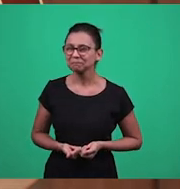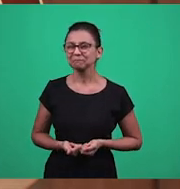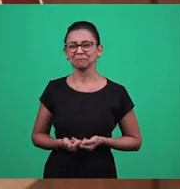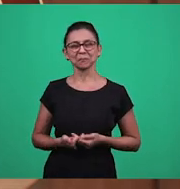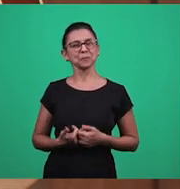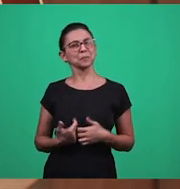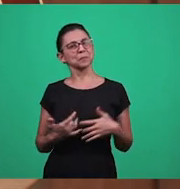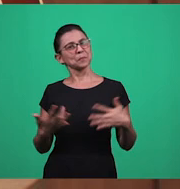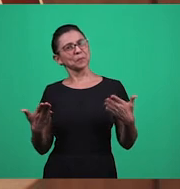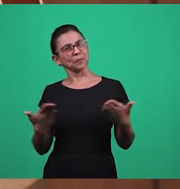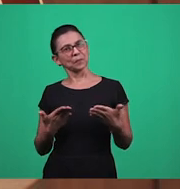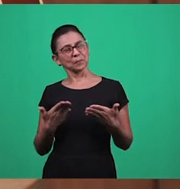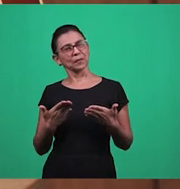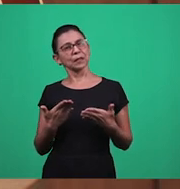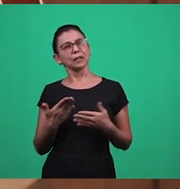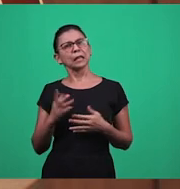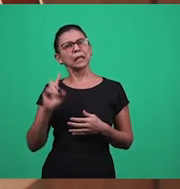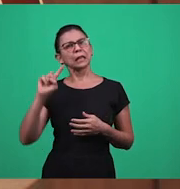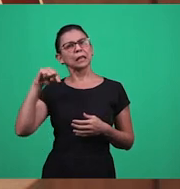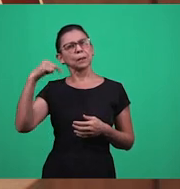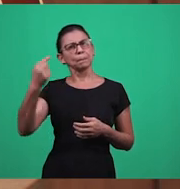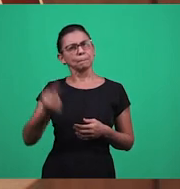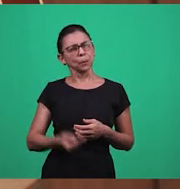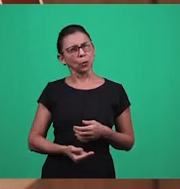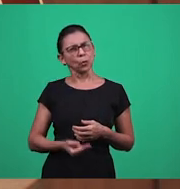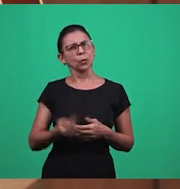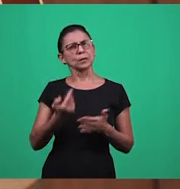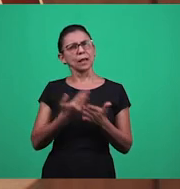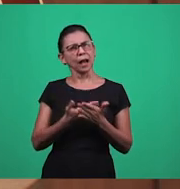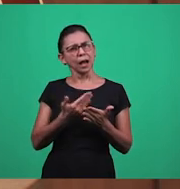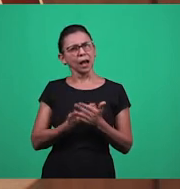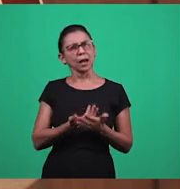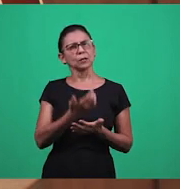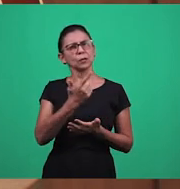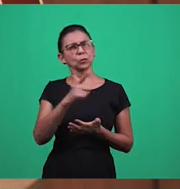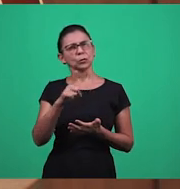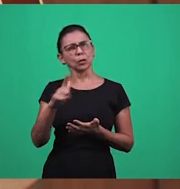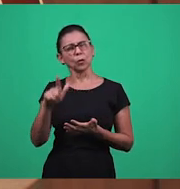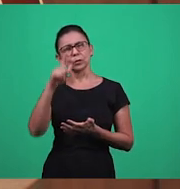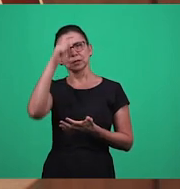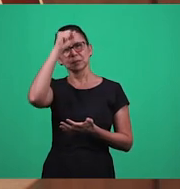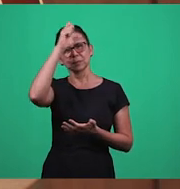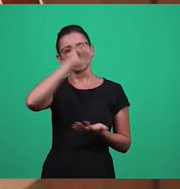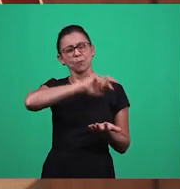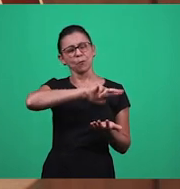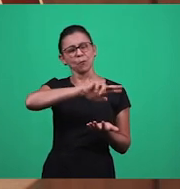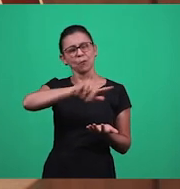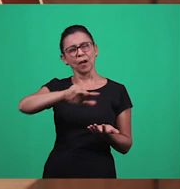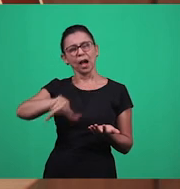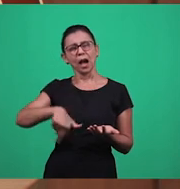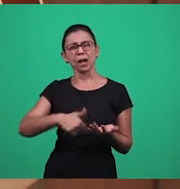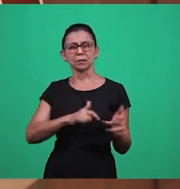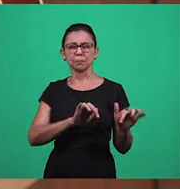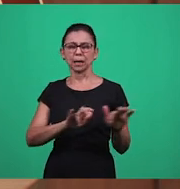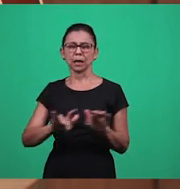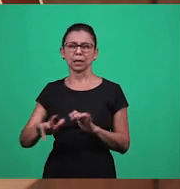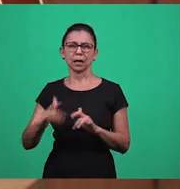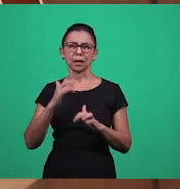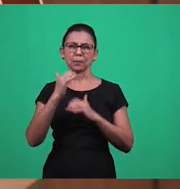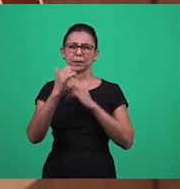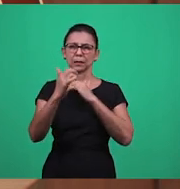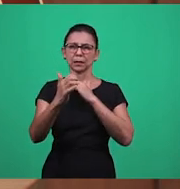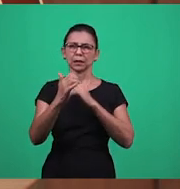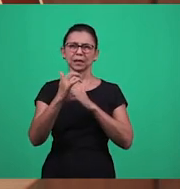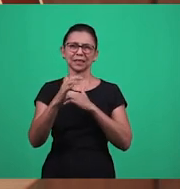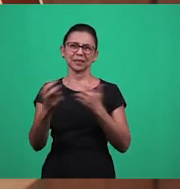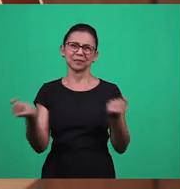Então, assim, nós vamos nas próximas aulas aprender sobre vários instrumentos e com alegria vamos